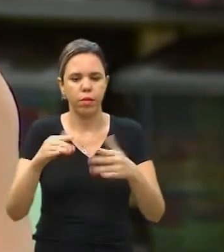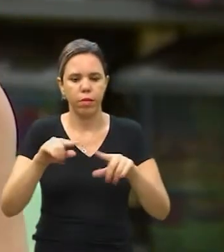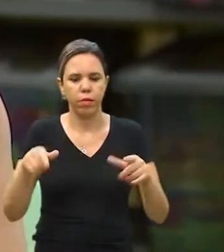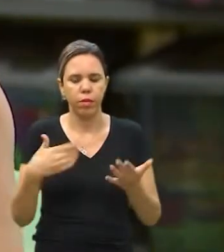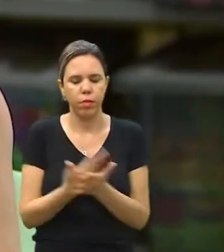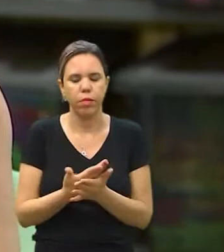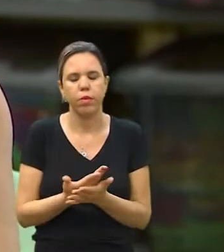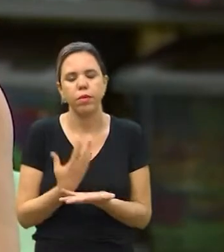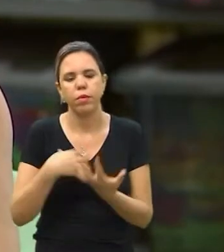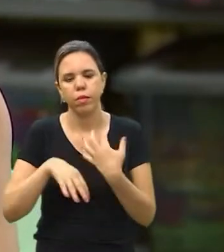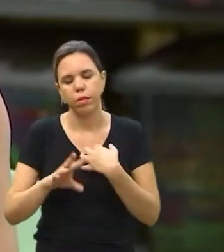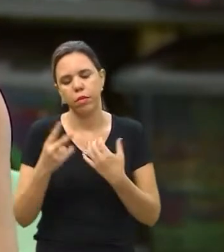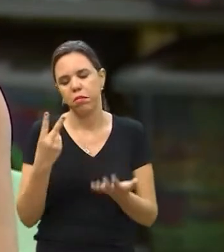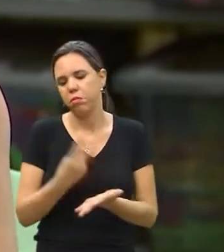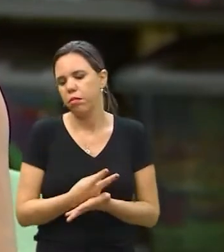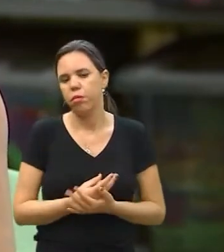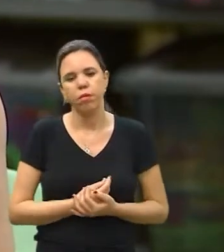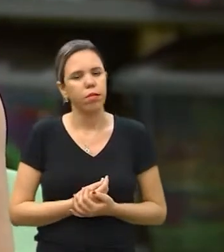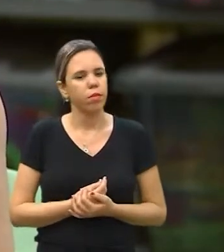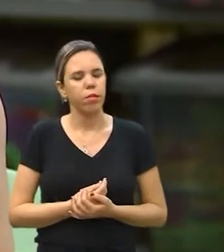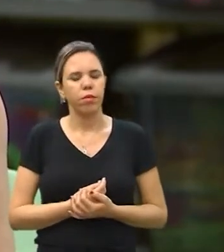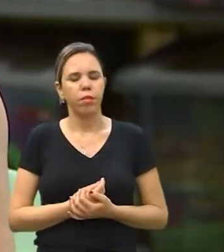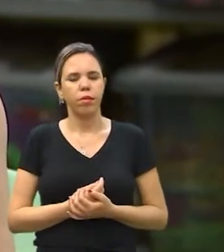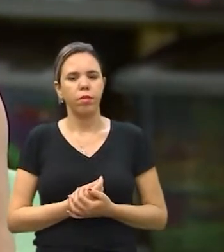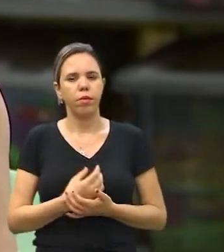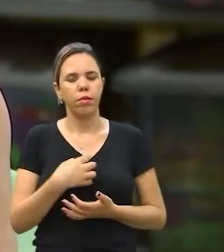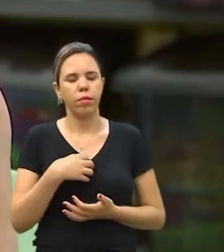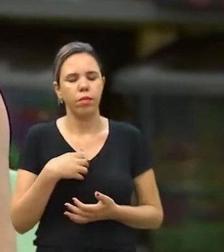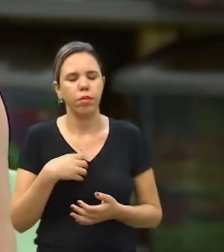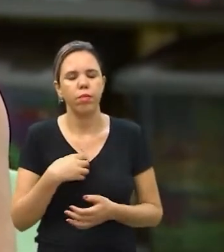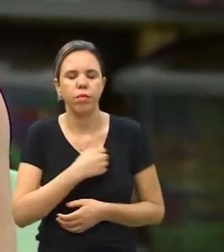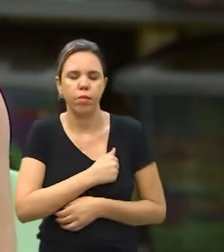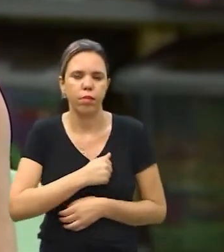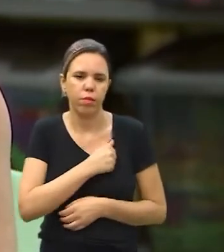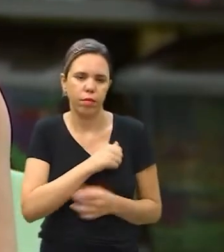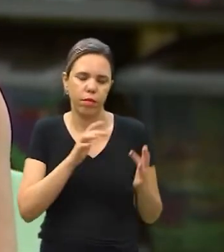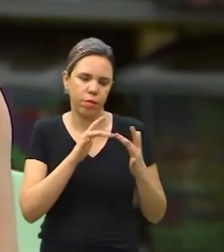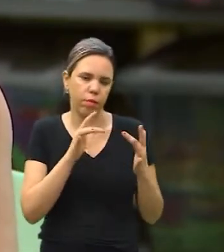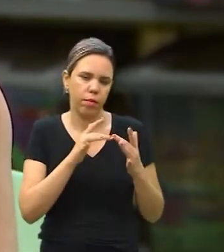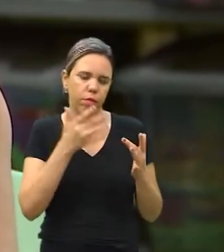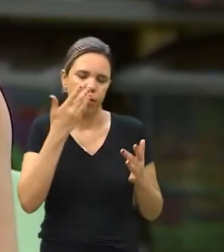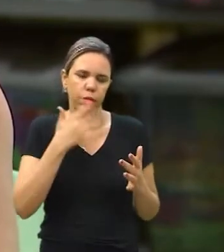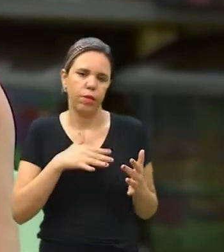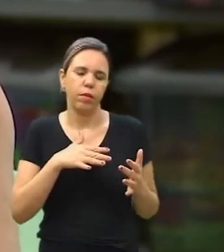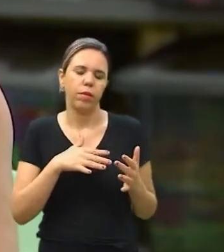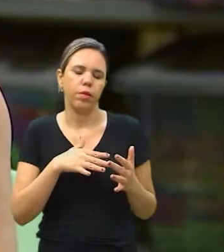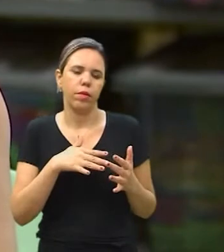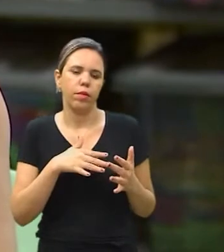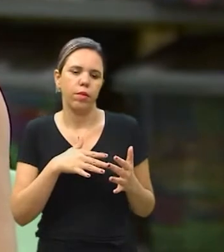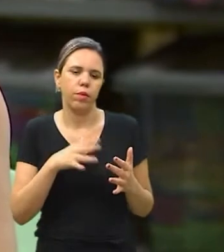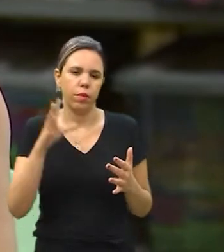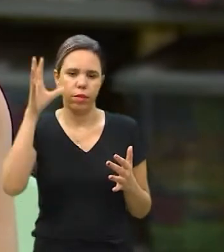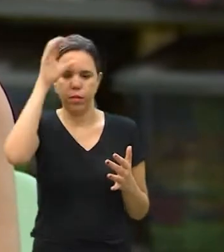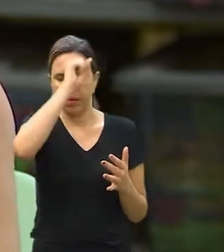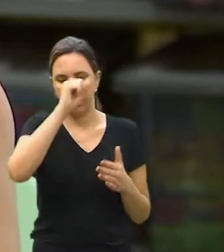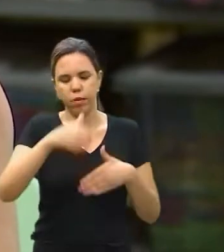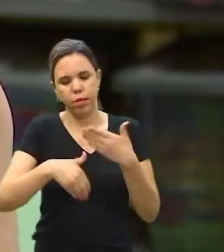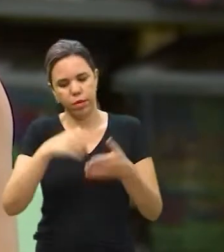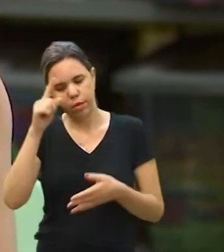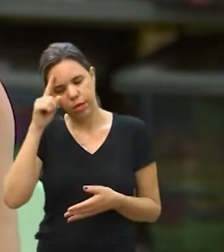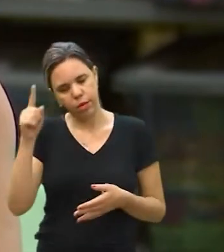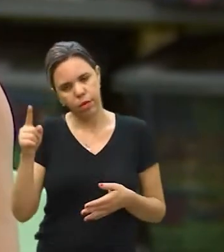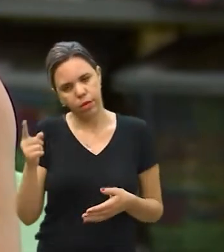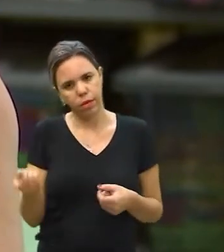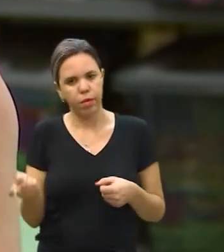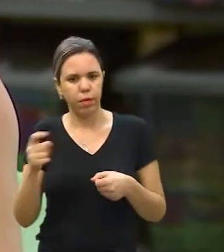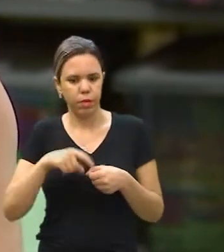de um olhar de gestão, e mesmo assim eu sinto falta desse contato com as crianças, com aprender dia a dia,